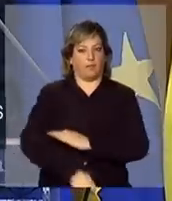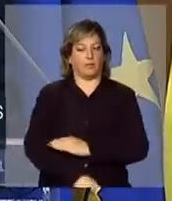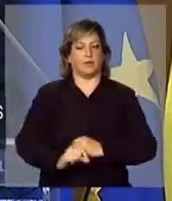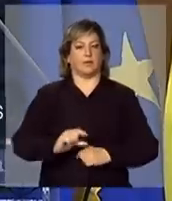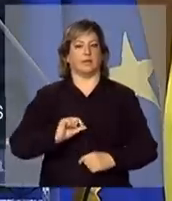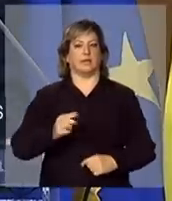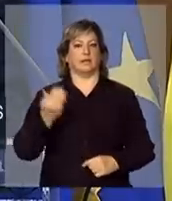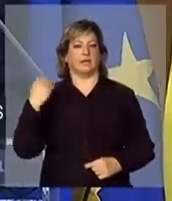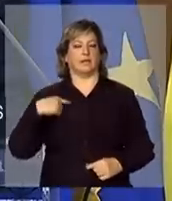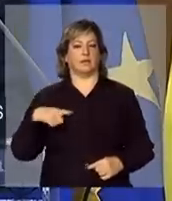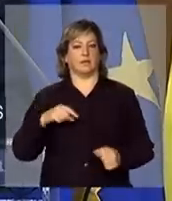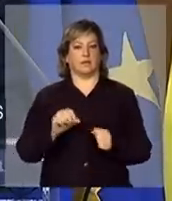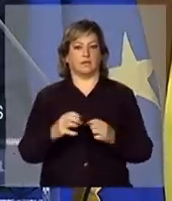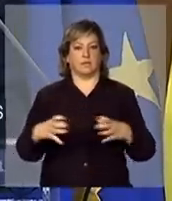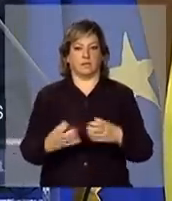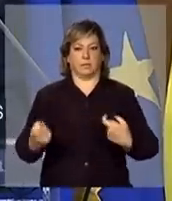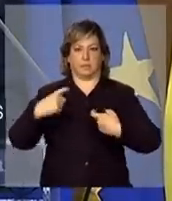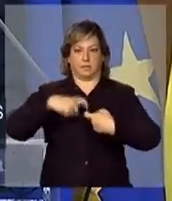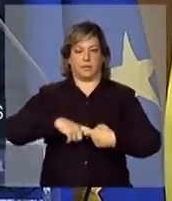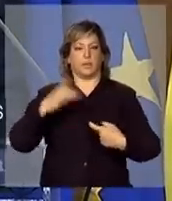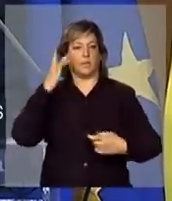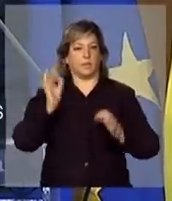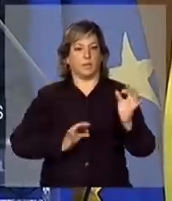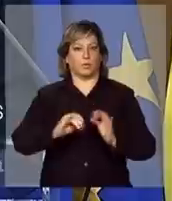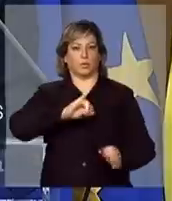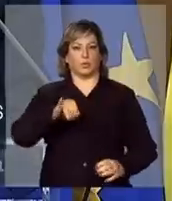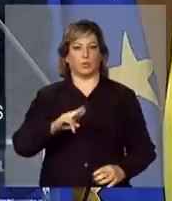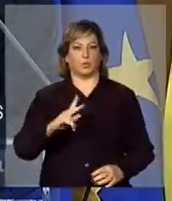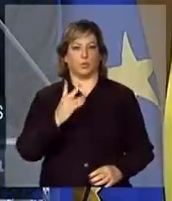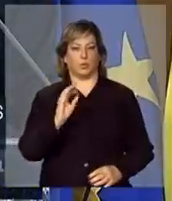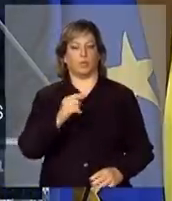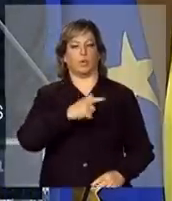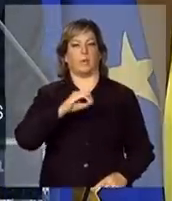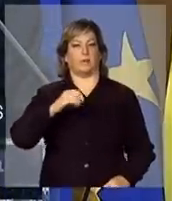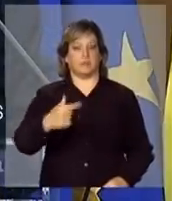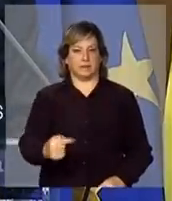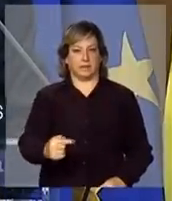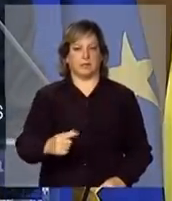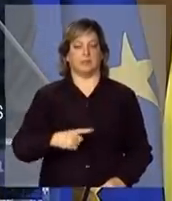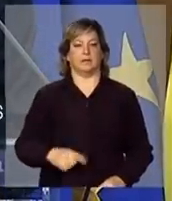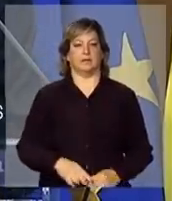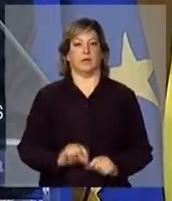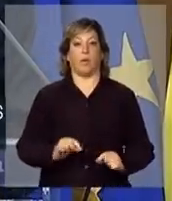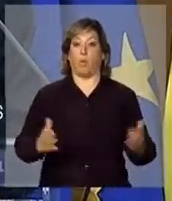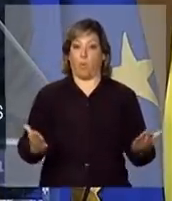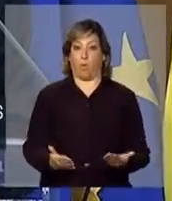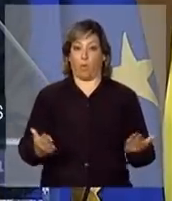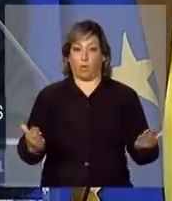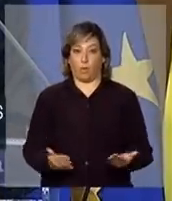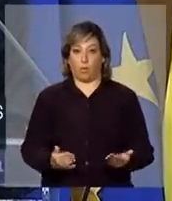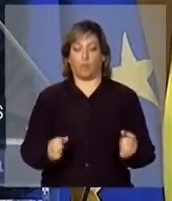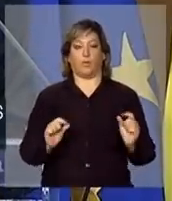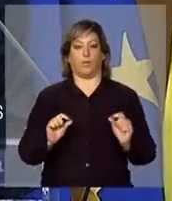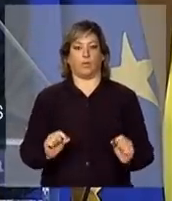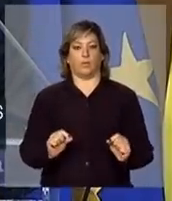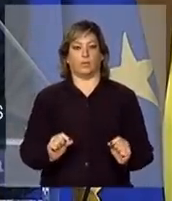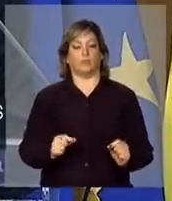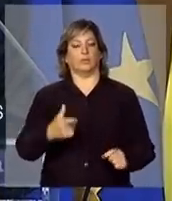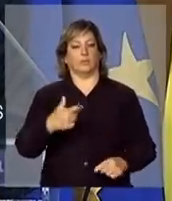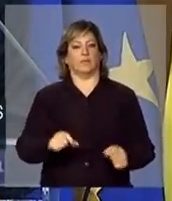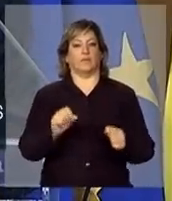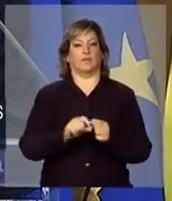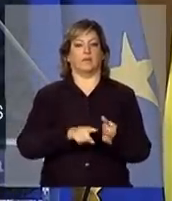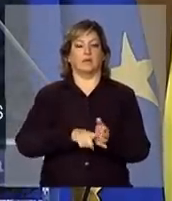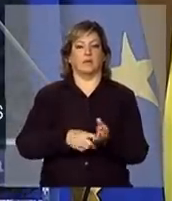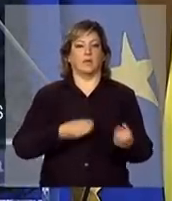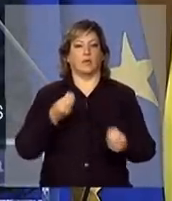o estabelecimento de nossa parceria estratégica em julho de 2007. Hoje, repassamos em análise o estado